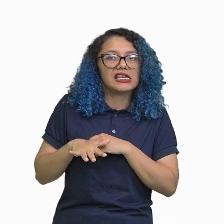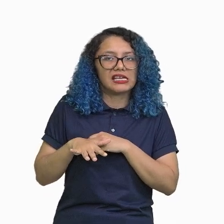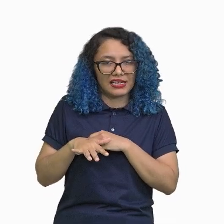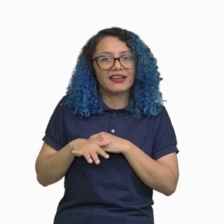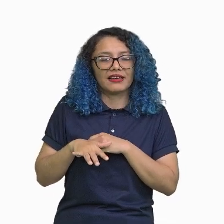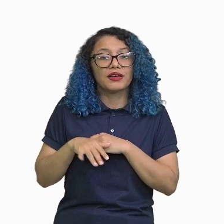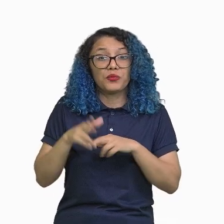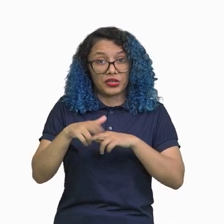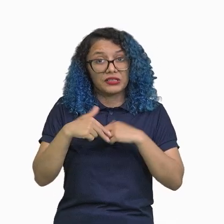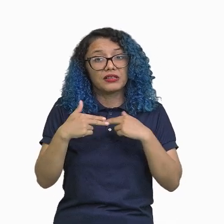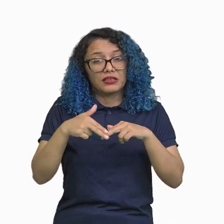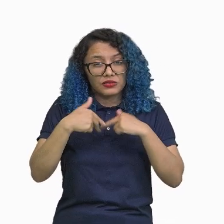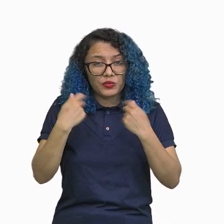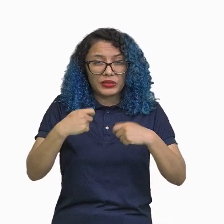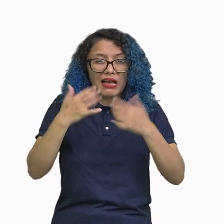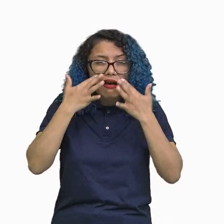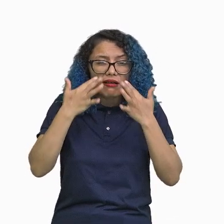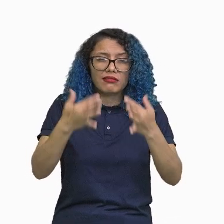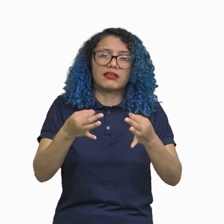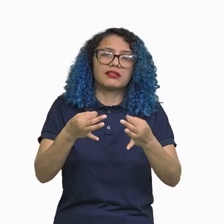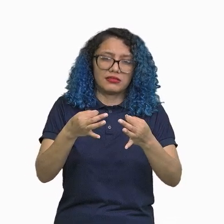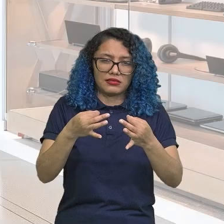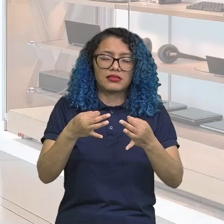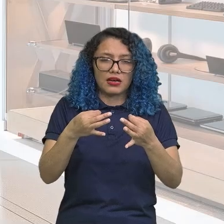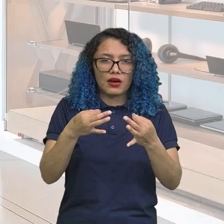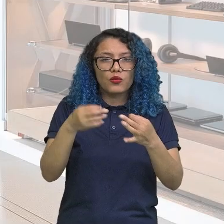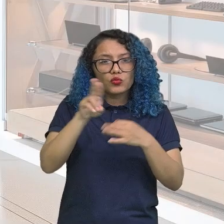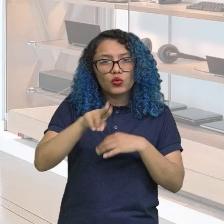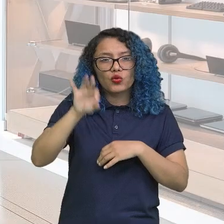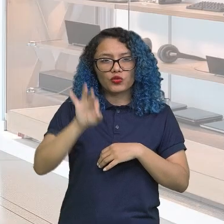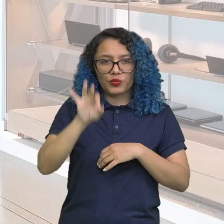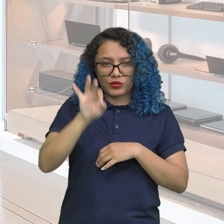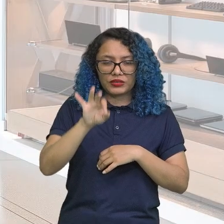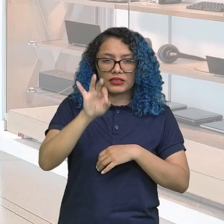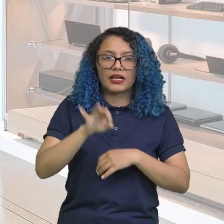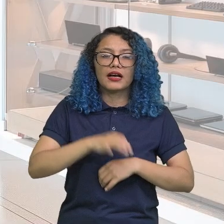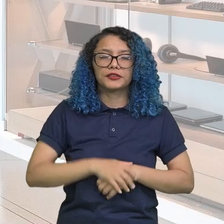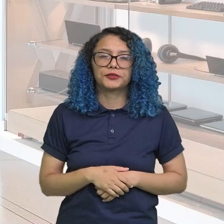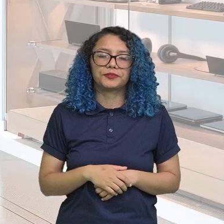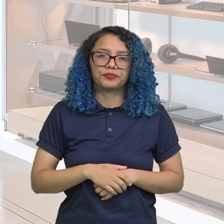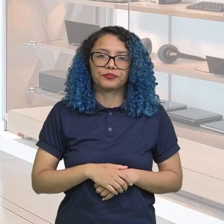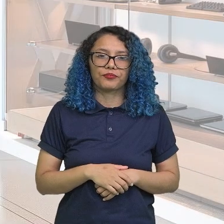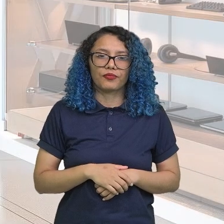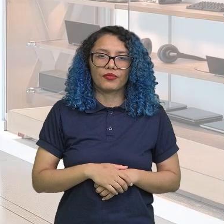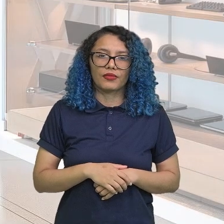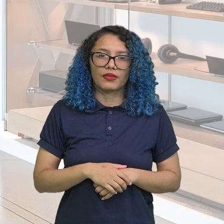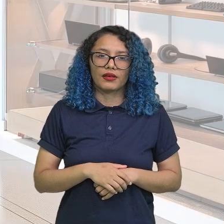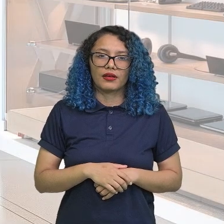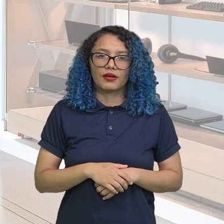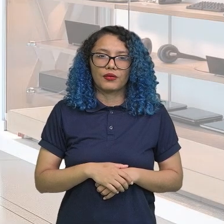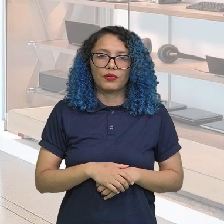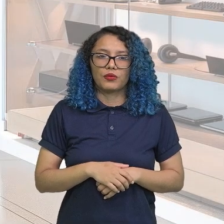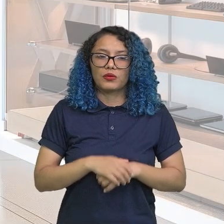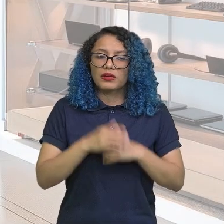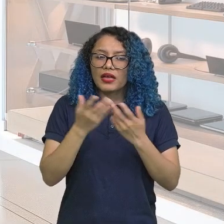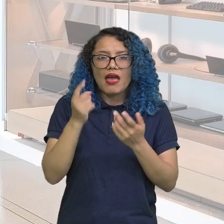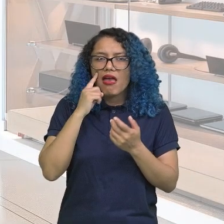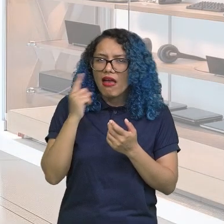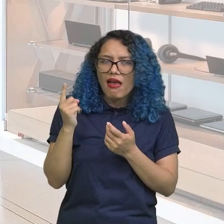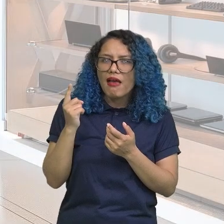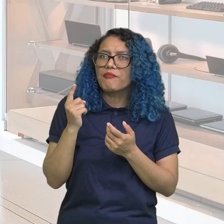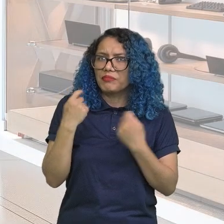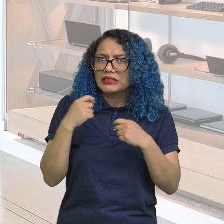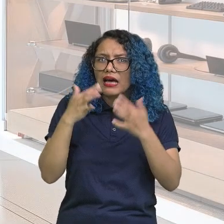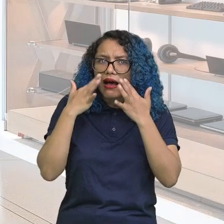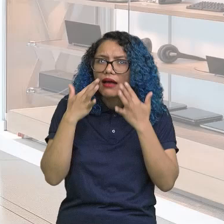estar atentos aí na aplicação da porcentagem. Galera, nós não podemos deixar isso aí passar assim de qualquer maneira.